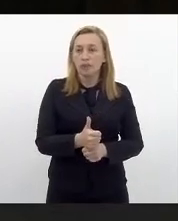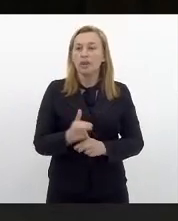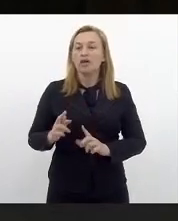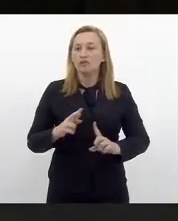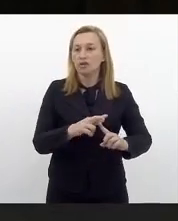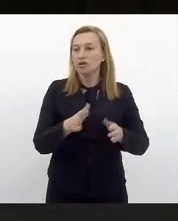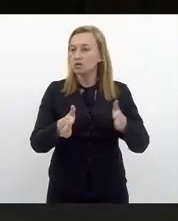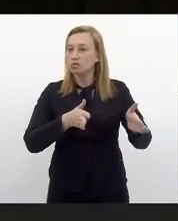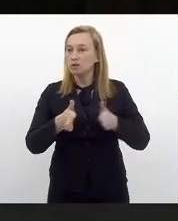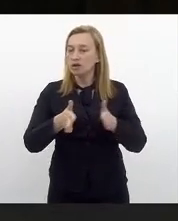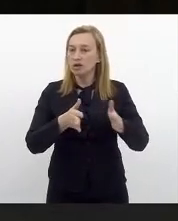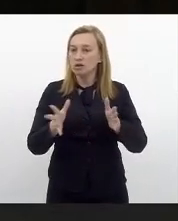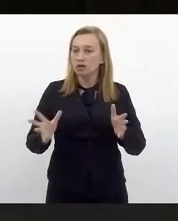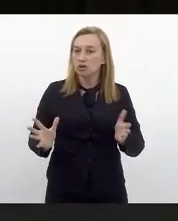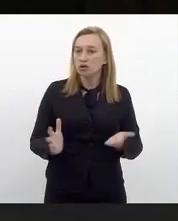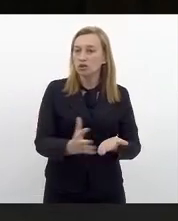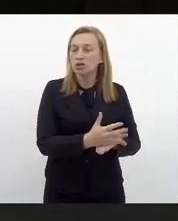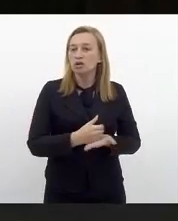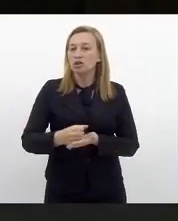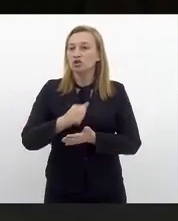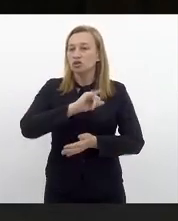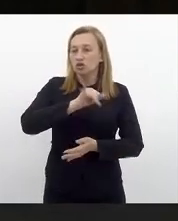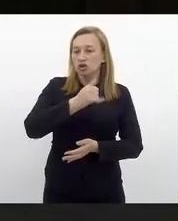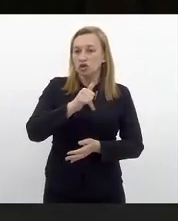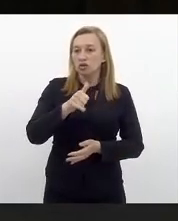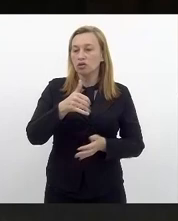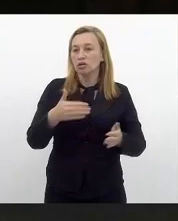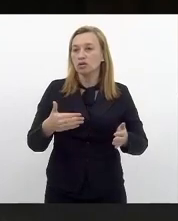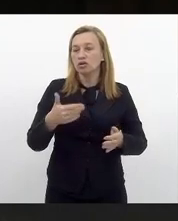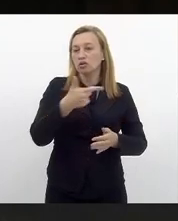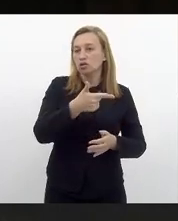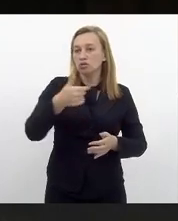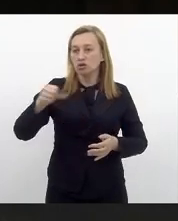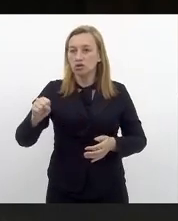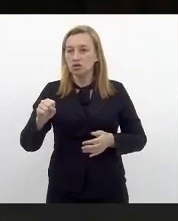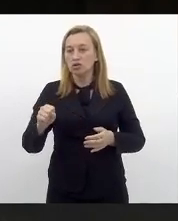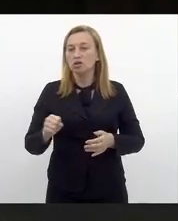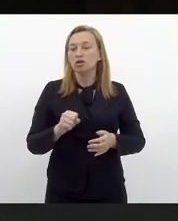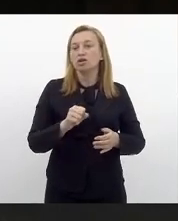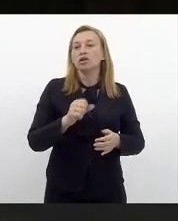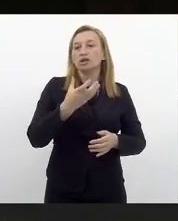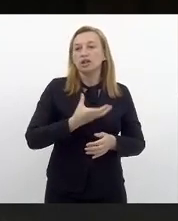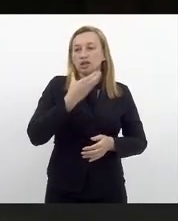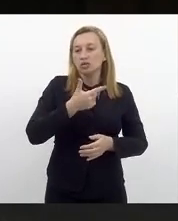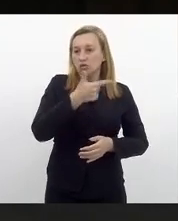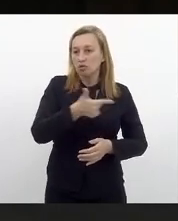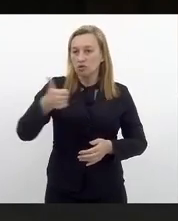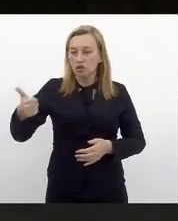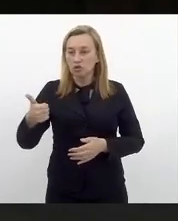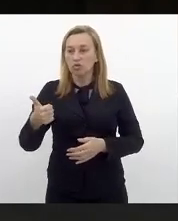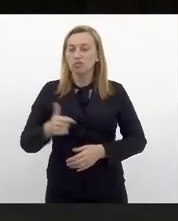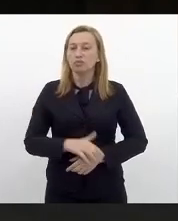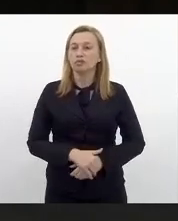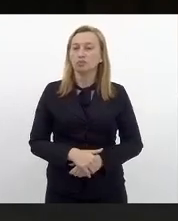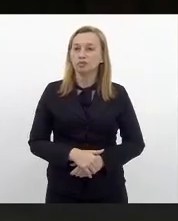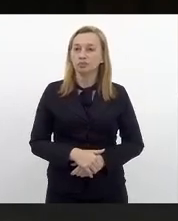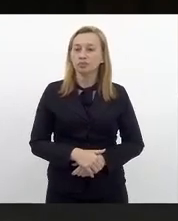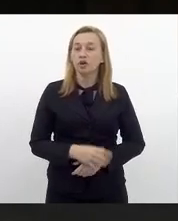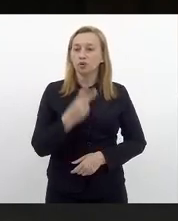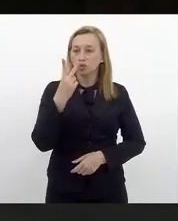referente ao período acumulado entre os meses de Janeiro de 2018 e dezembro de 2021 inclusive